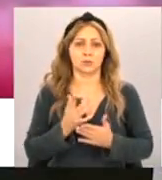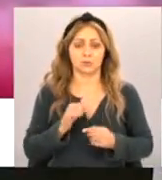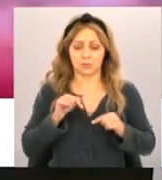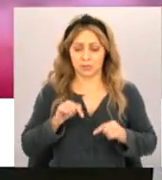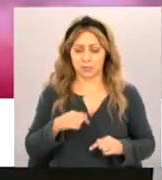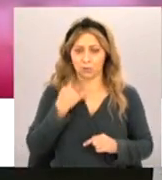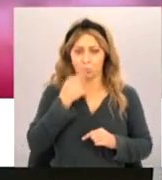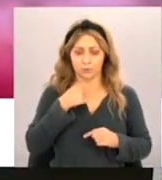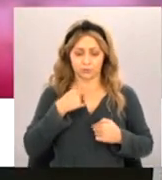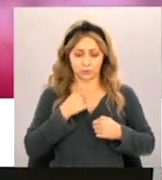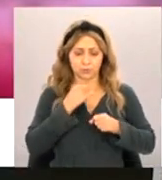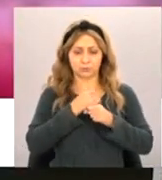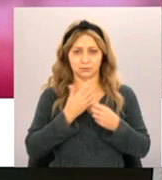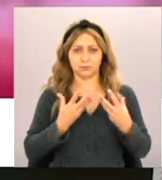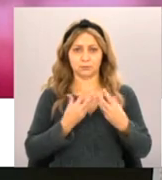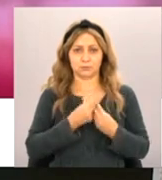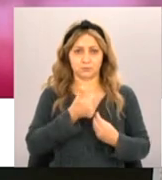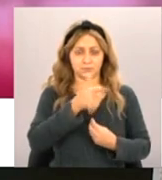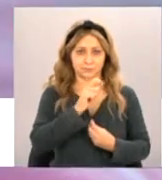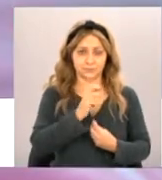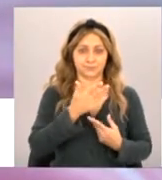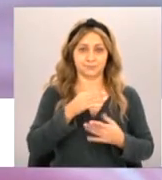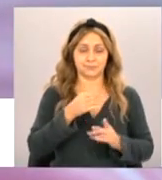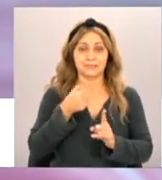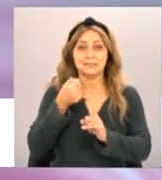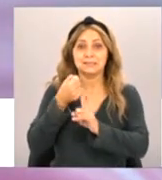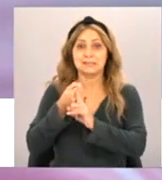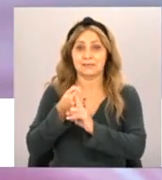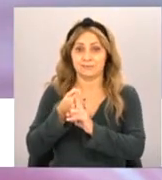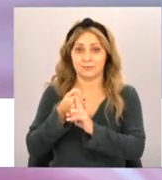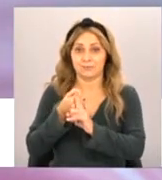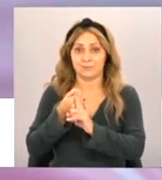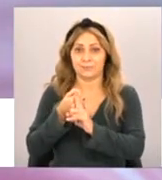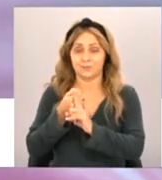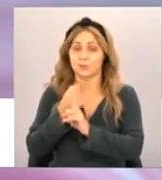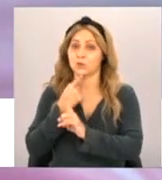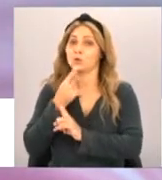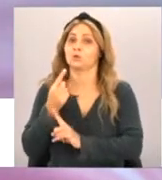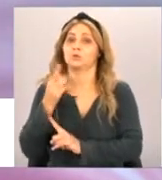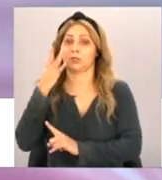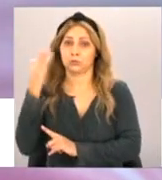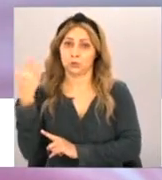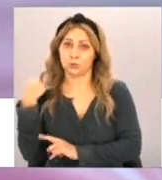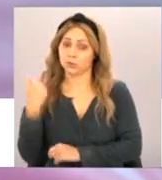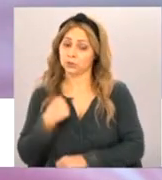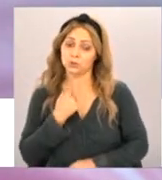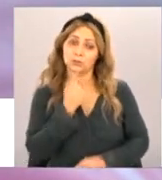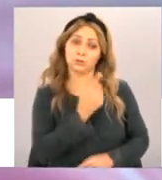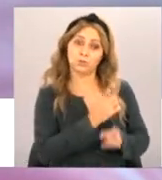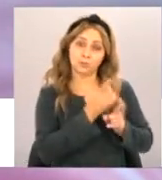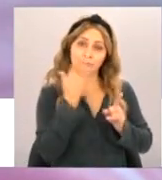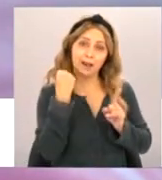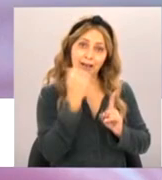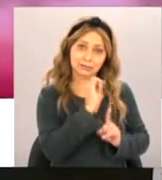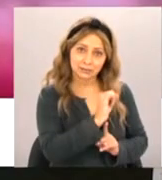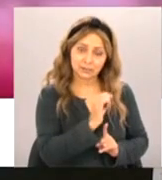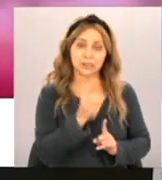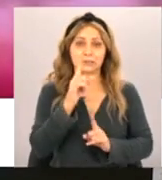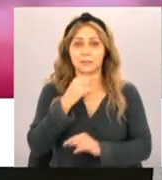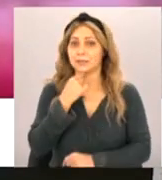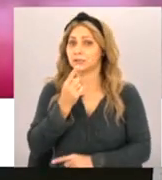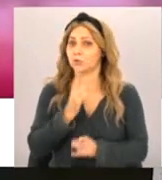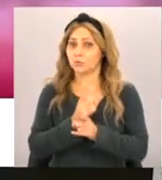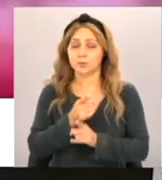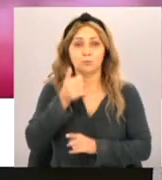Oeiras com o bloco mas também o mesmo desafio que lancei a Sony lançou Catarina Martins e lanço as rádios de